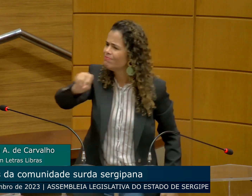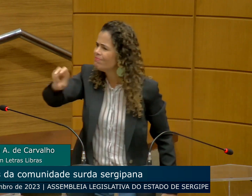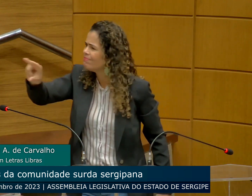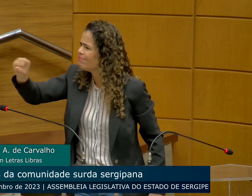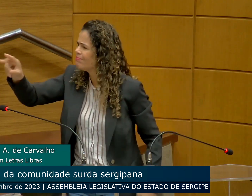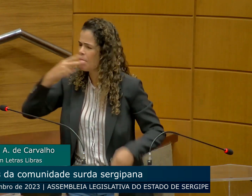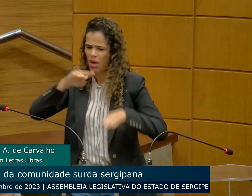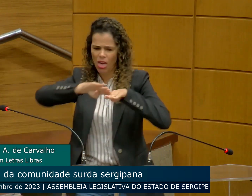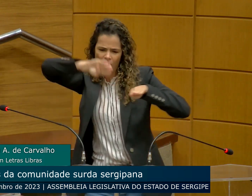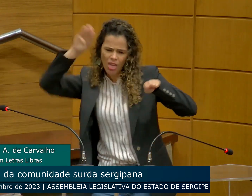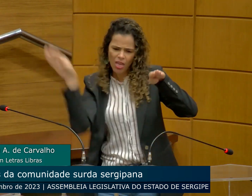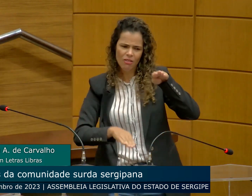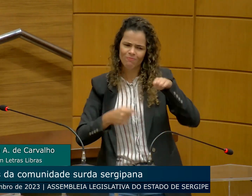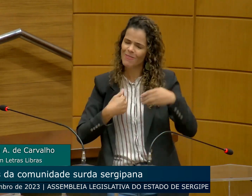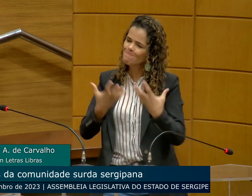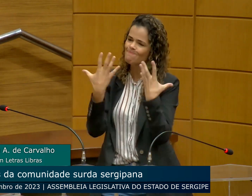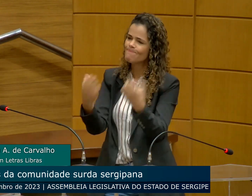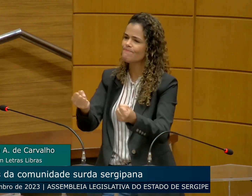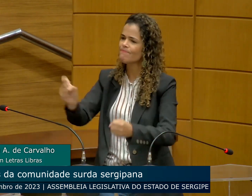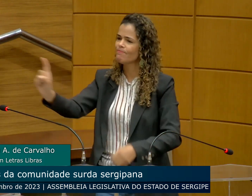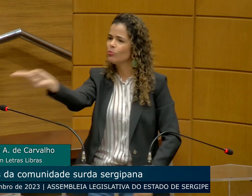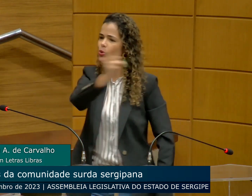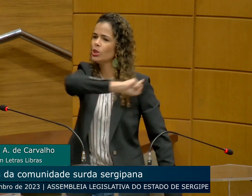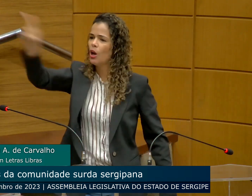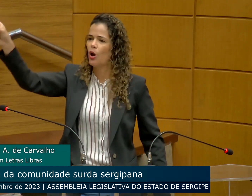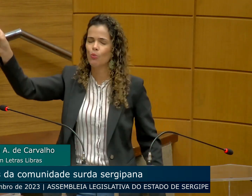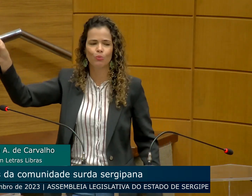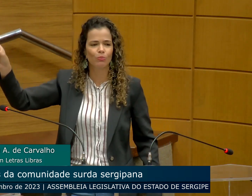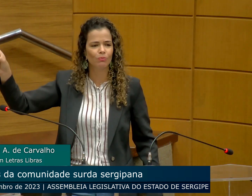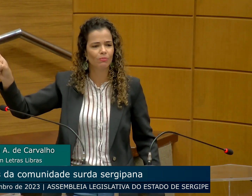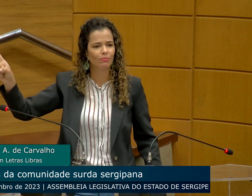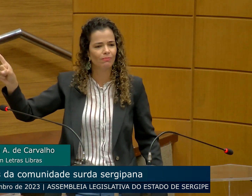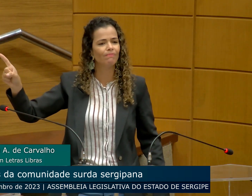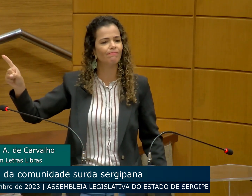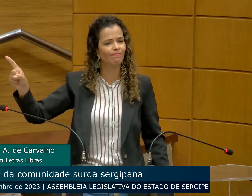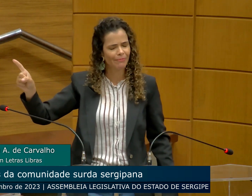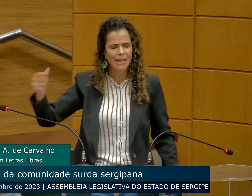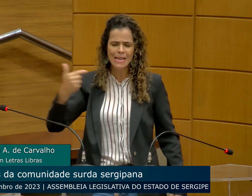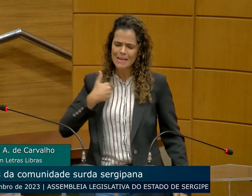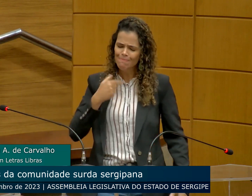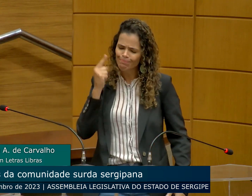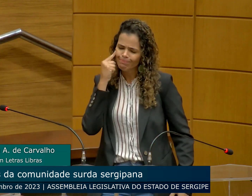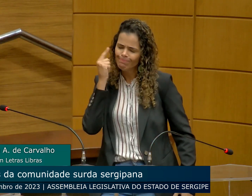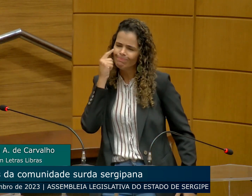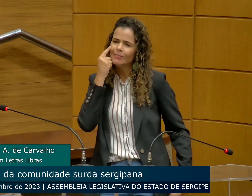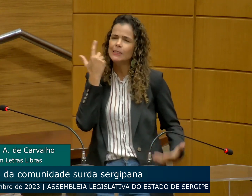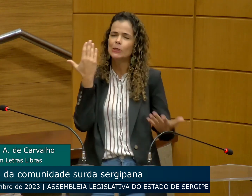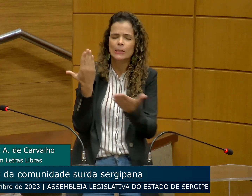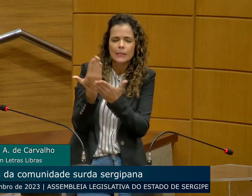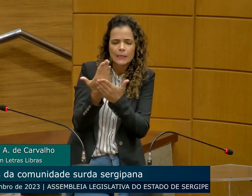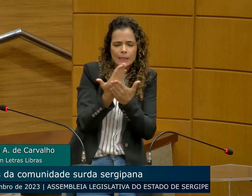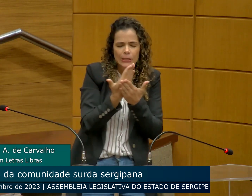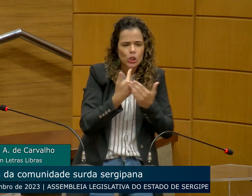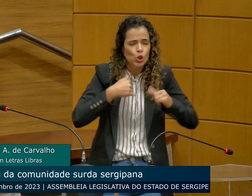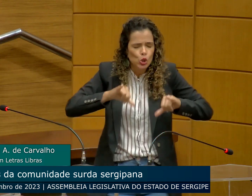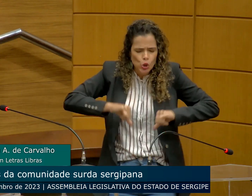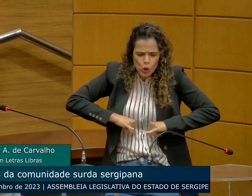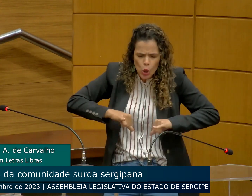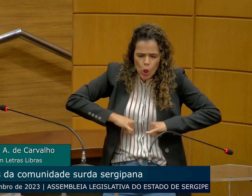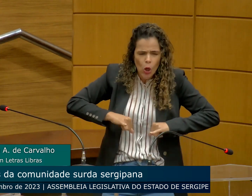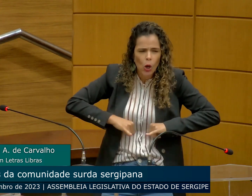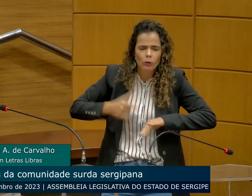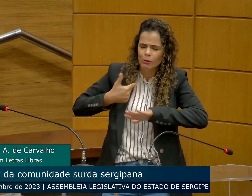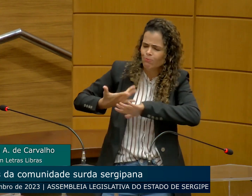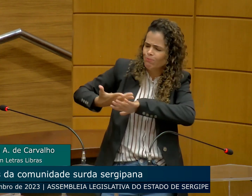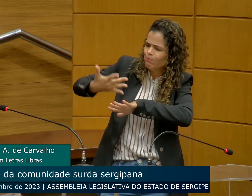prova. Né? Cada um de vocês, e aí vim querer inferiorizar, isso eu não aceito, não admito.